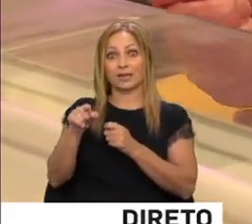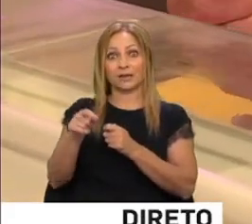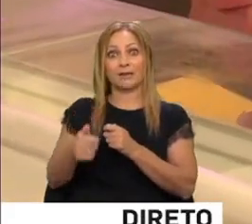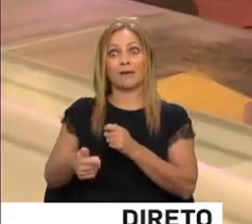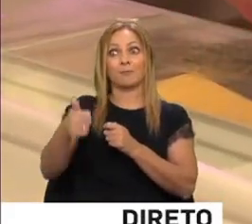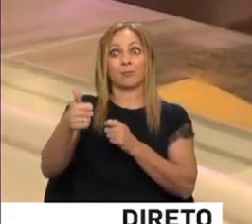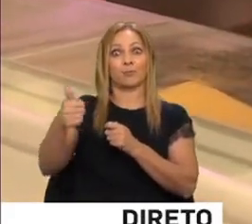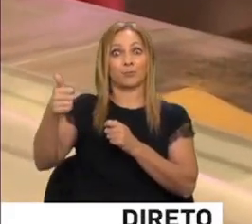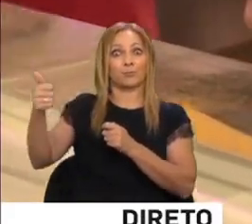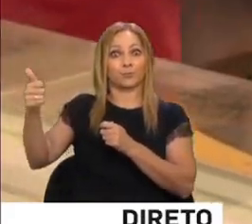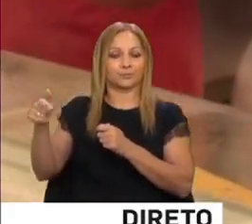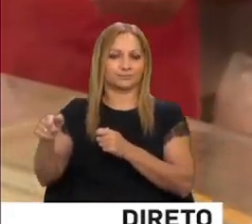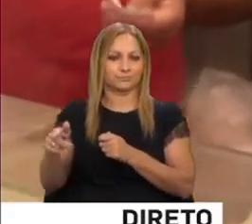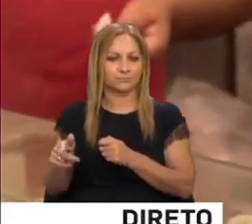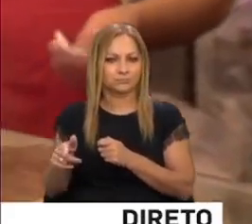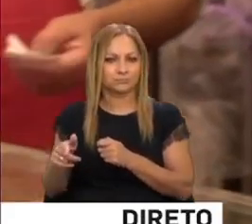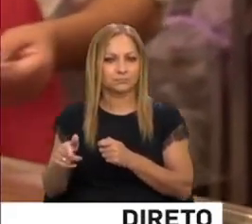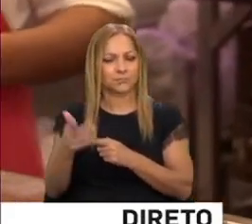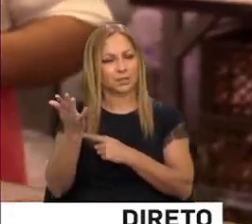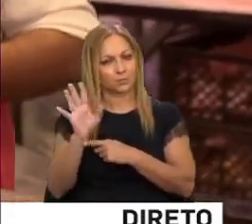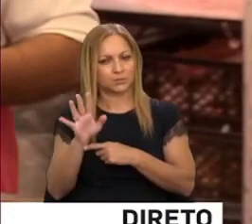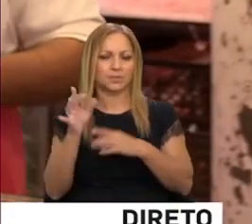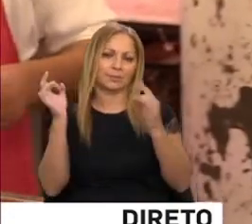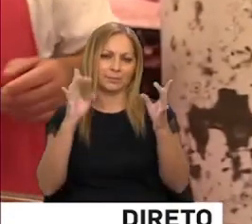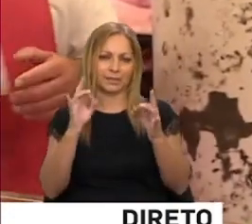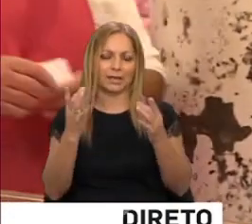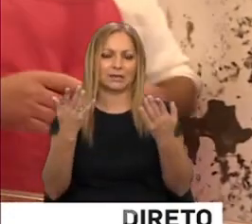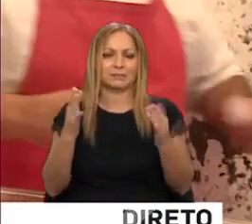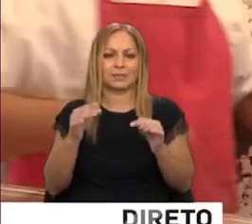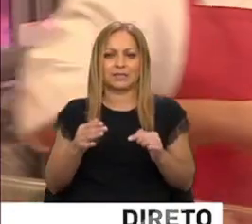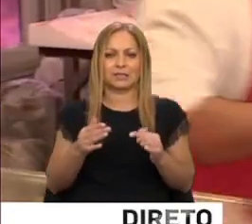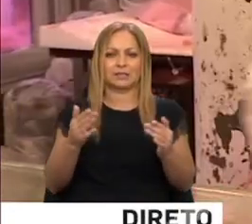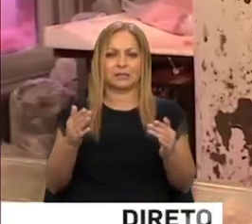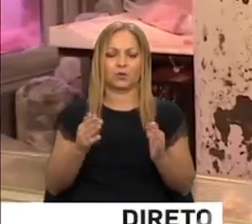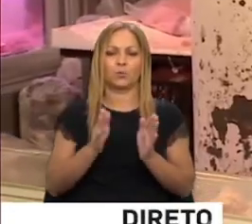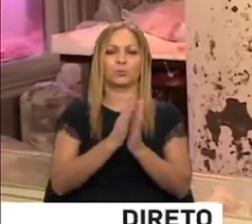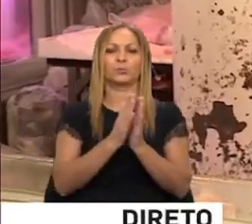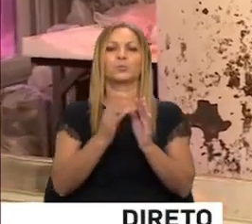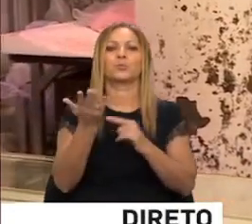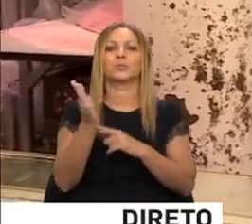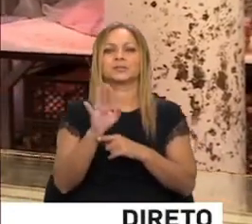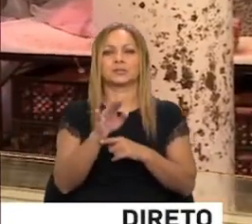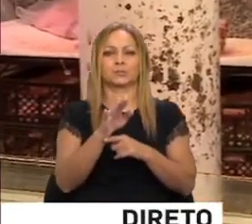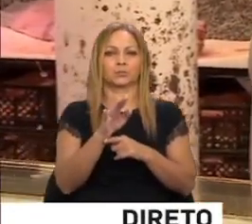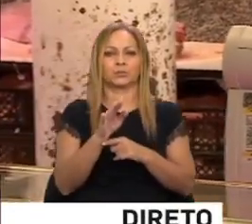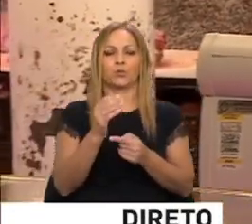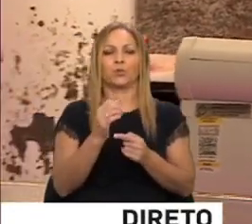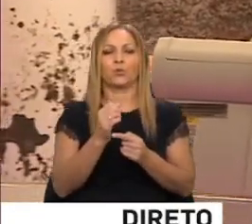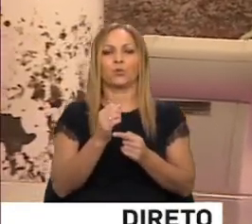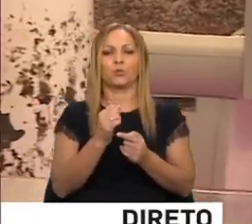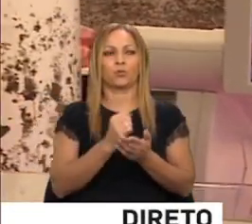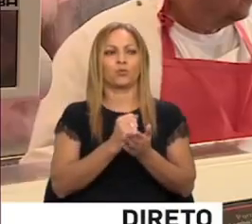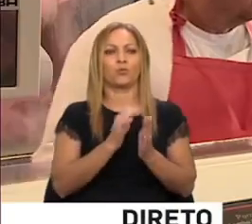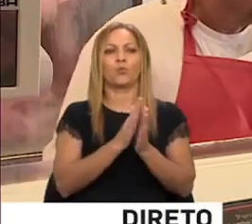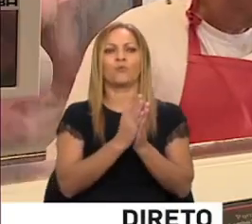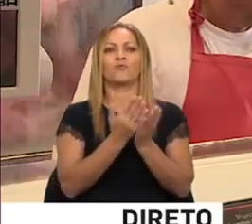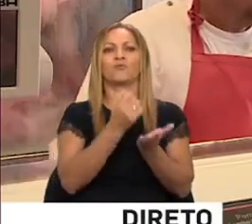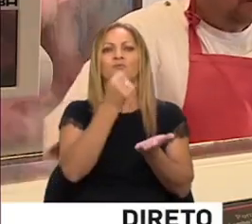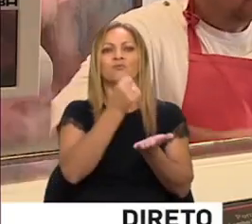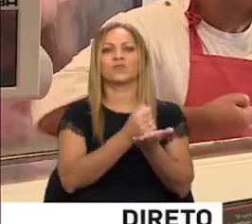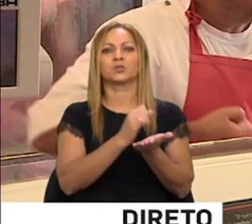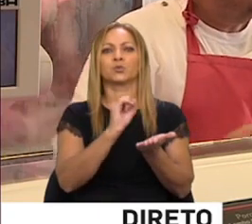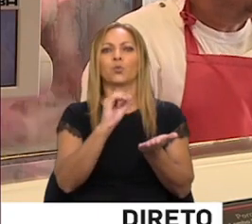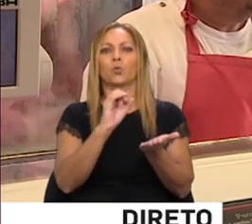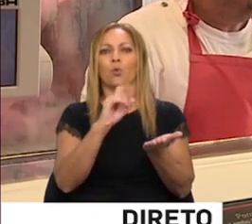não tem relevância nenhuma mas são simbólicas não é que tem a ver por exemplo com a questão dos vídeos golo não é pessoas que receberam mais à frente pronto